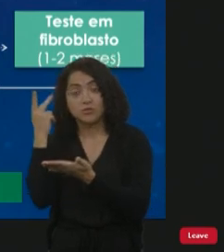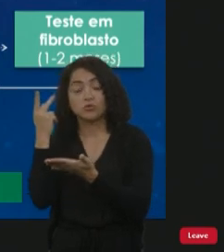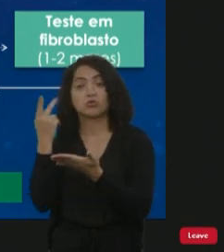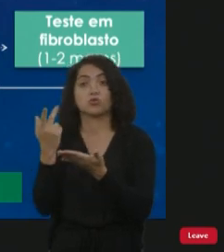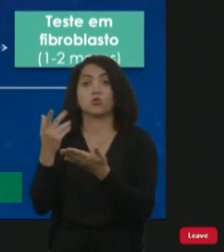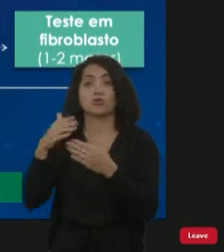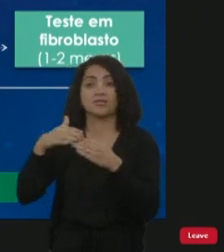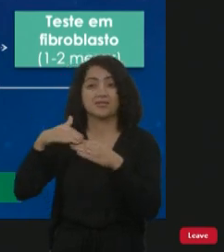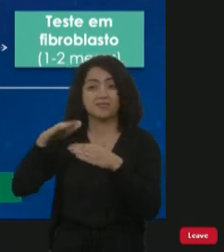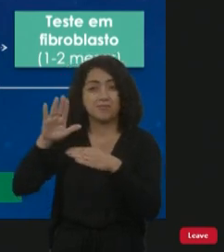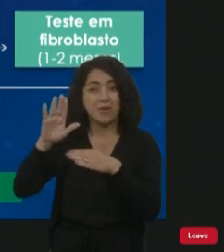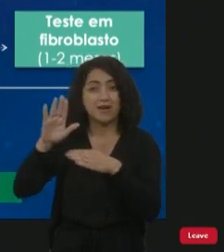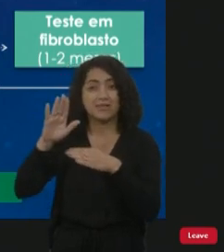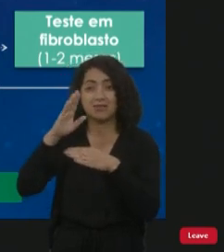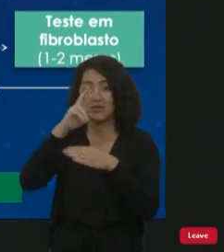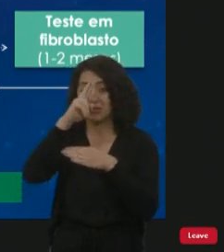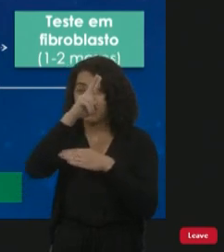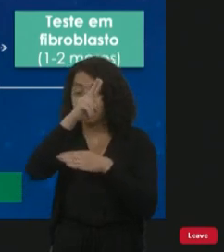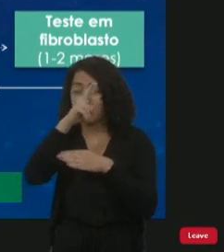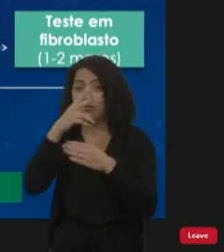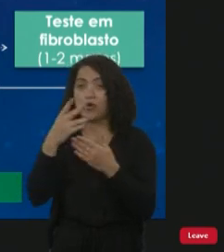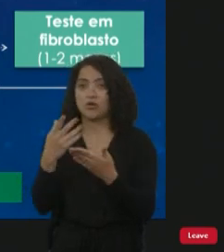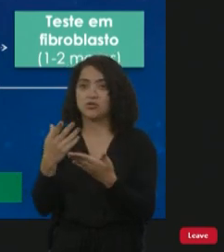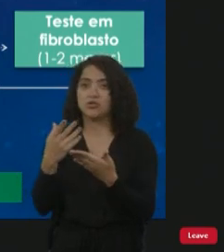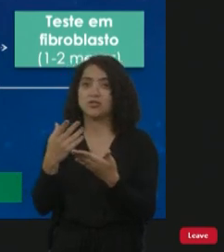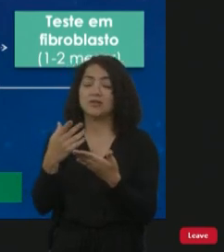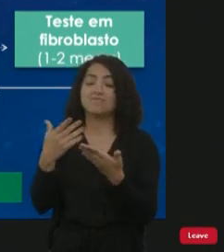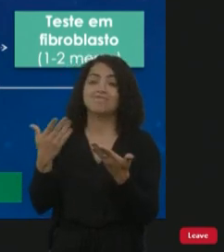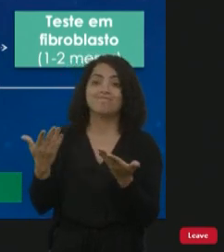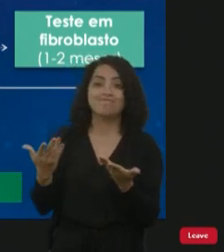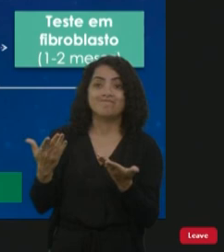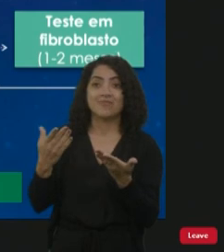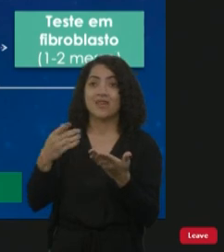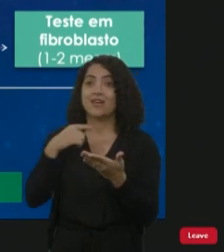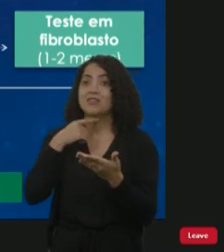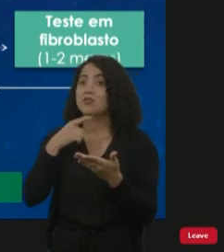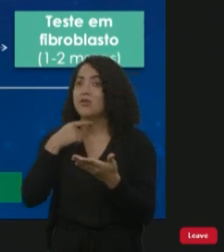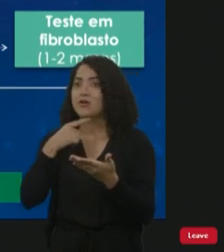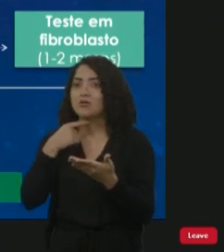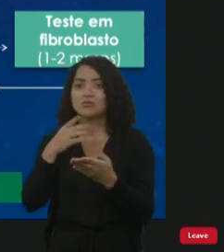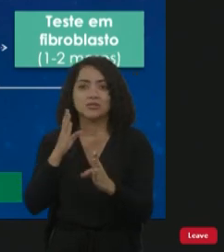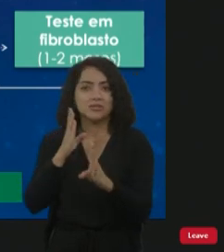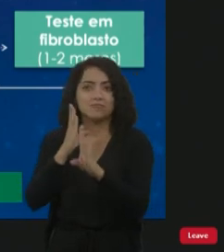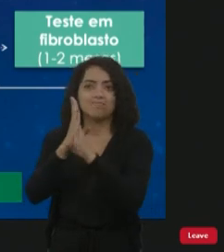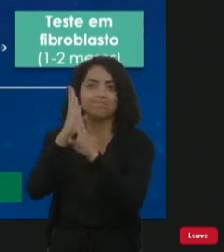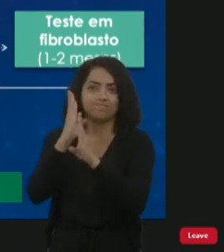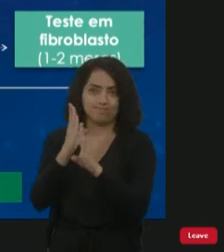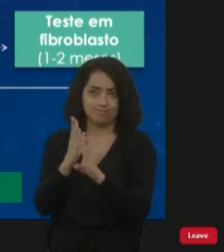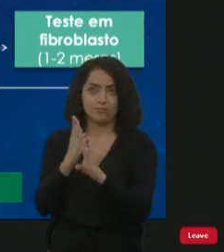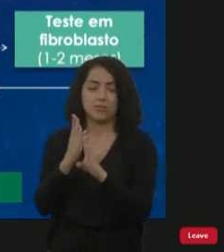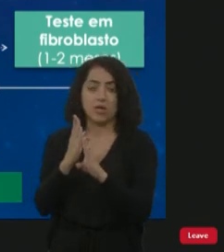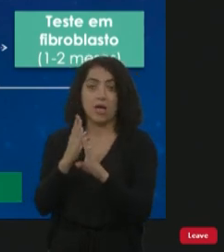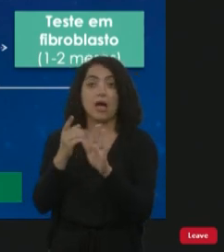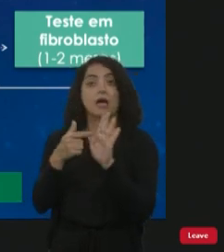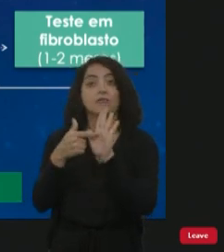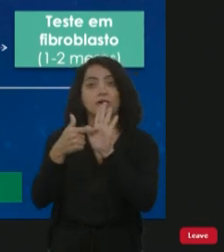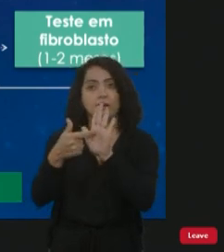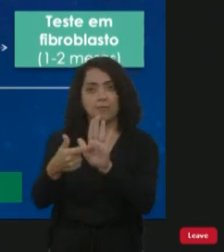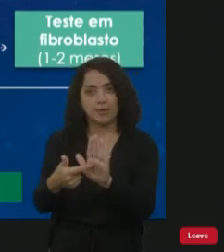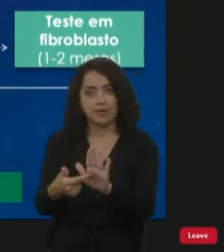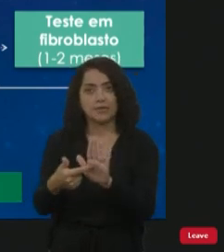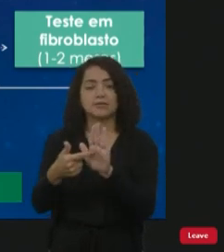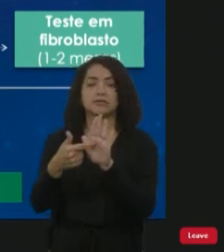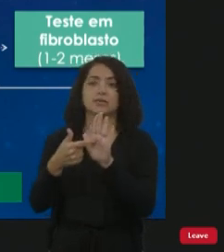mais atenuada da doença e aí não vão ter esse diagnóstico via triagem neonatal. E aí vão aparecer no ambulatório